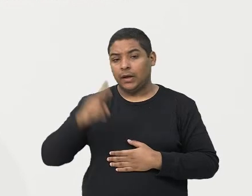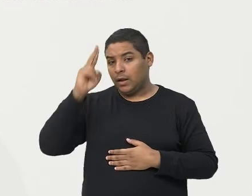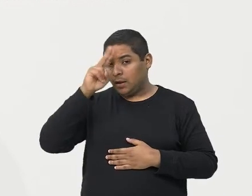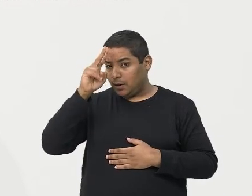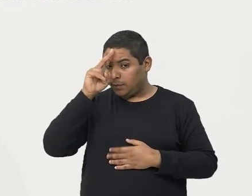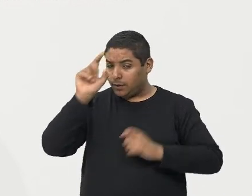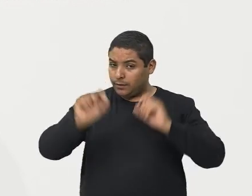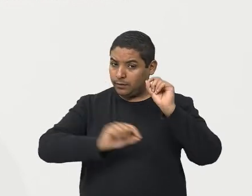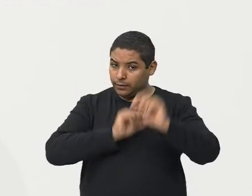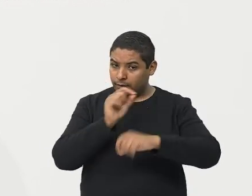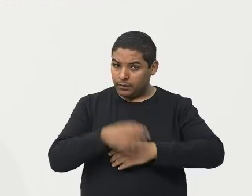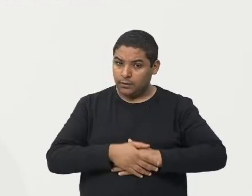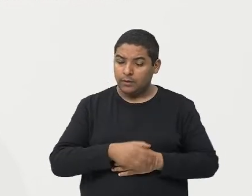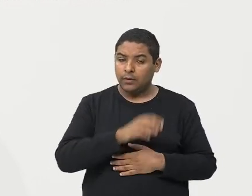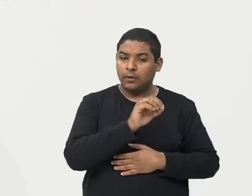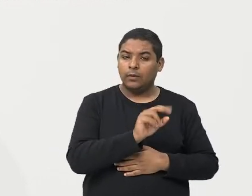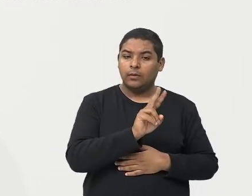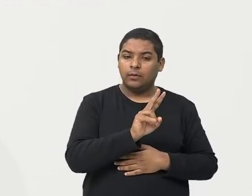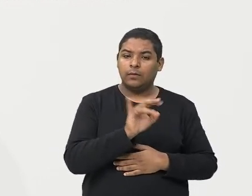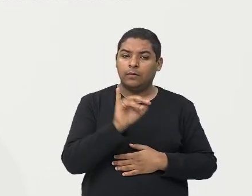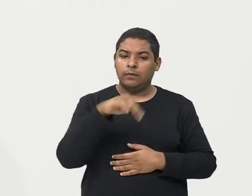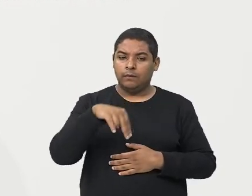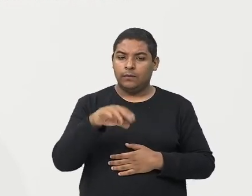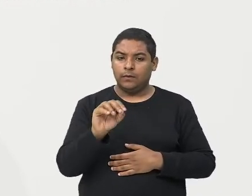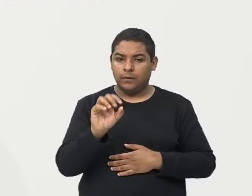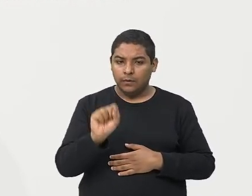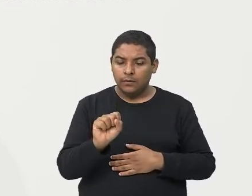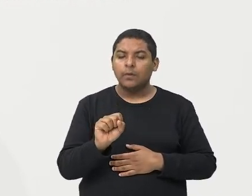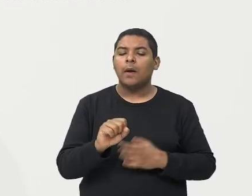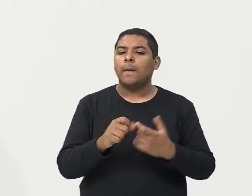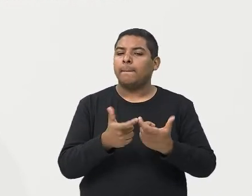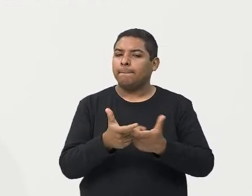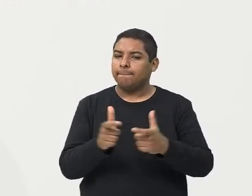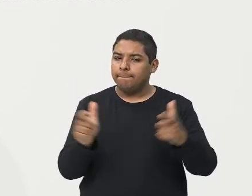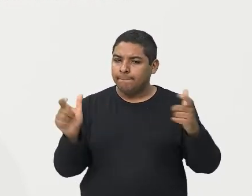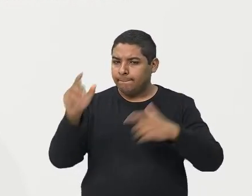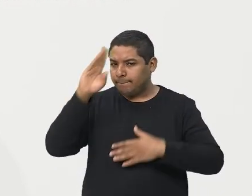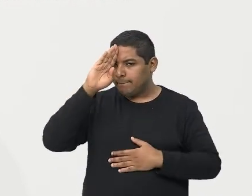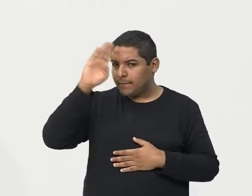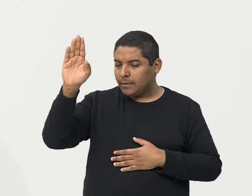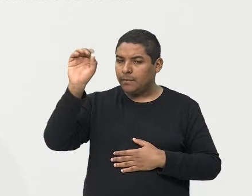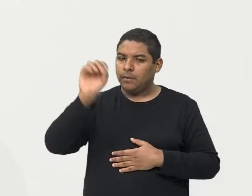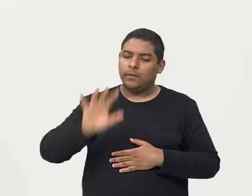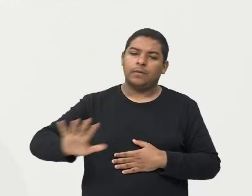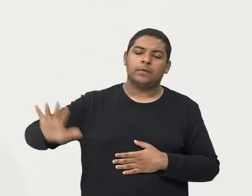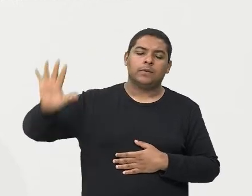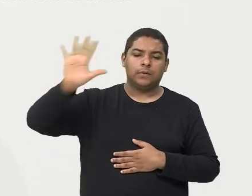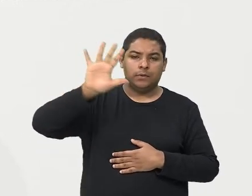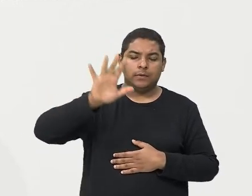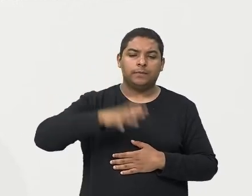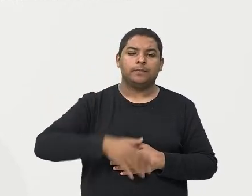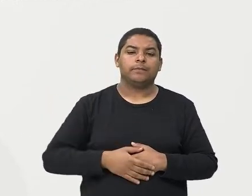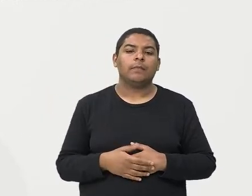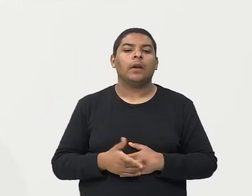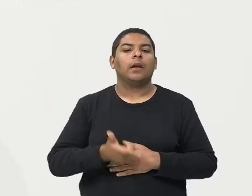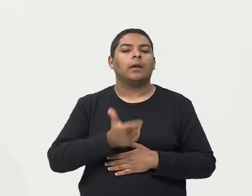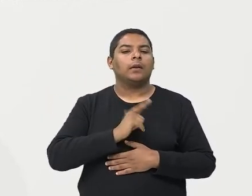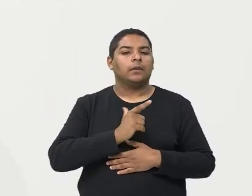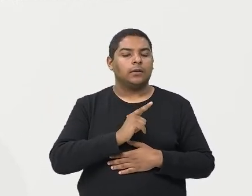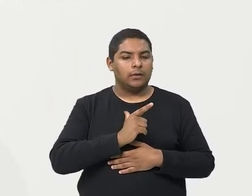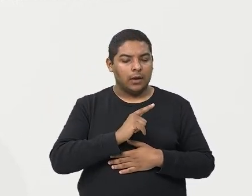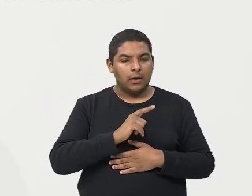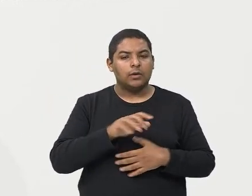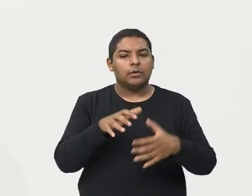ovinos, eles vão prevalecer aí na Oceania. Gente, temos aqui essa divisão,